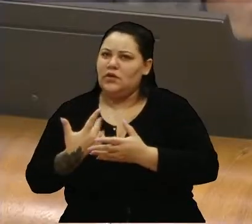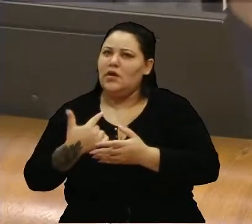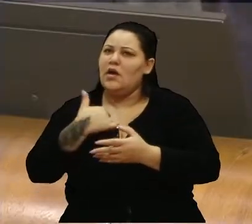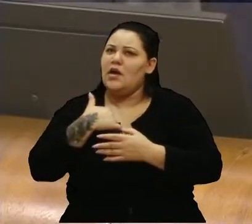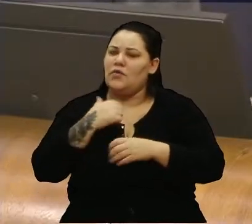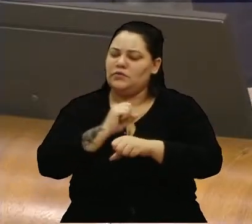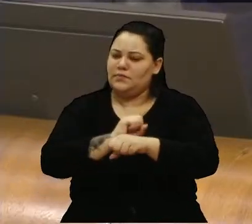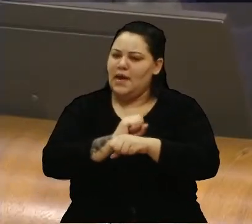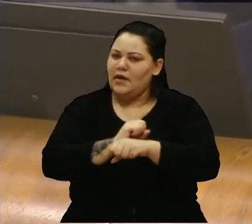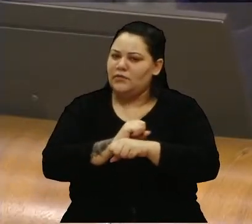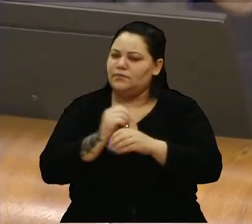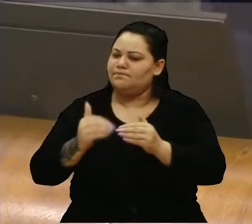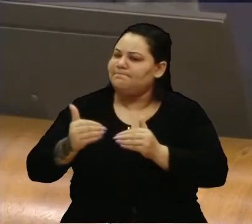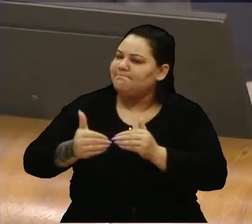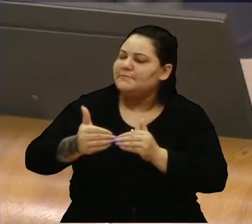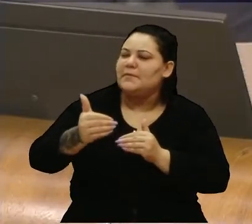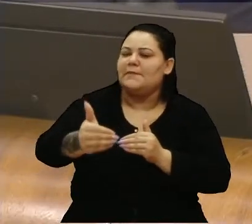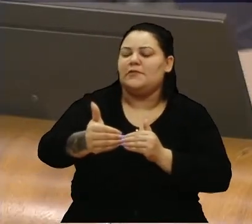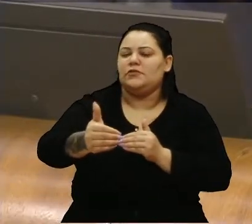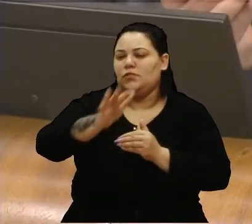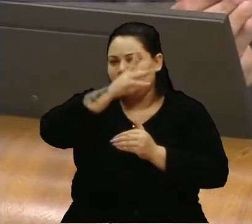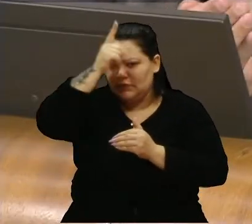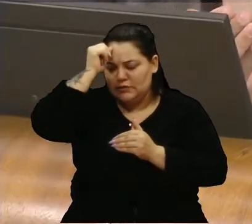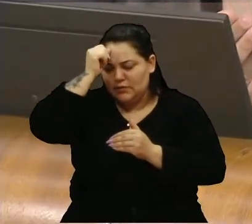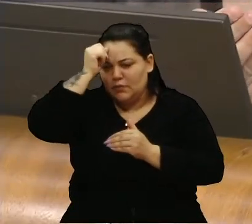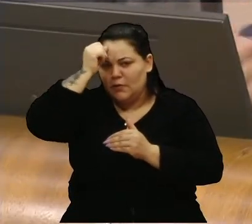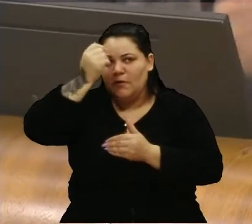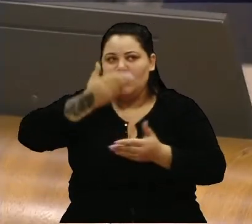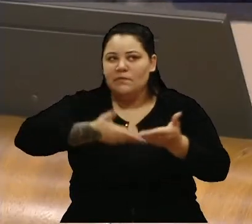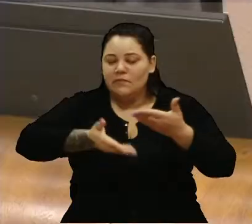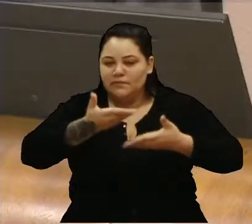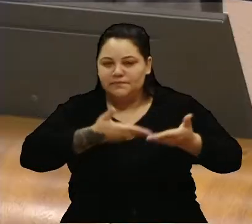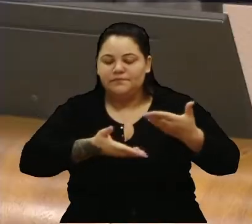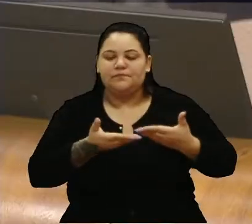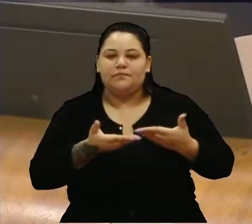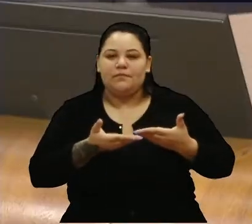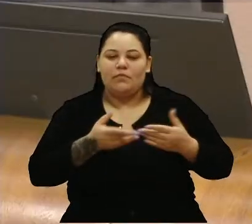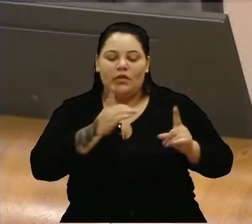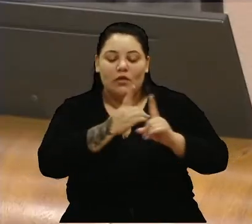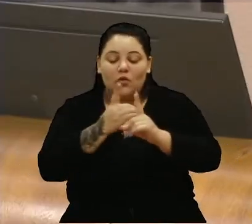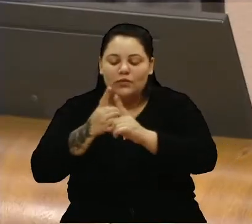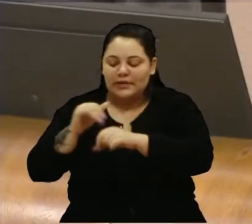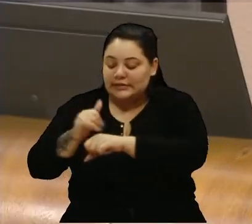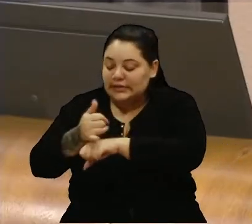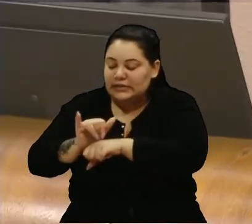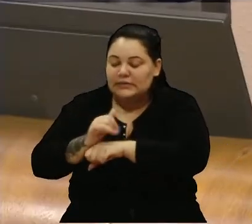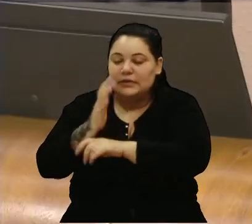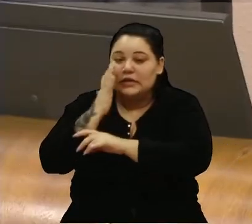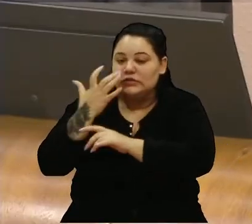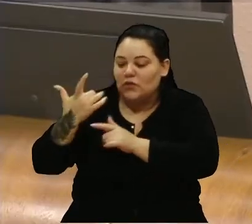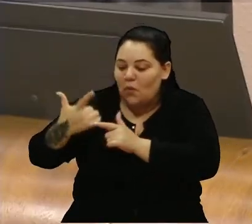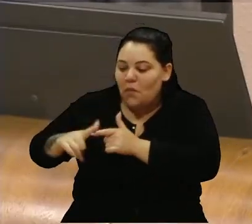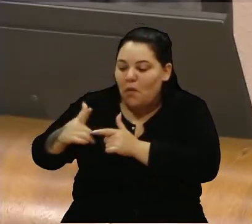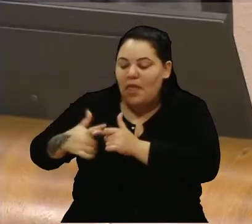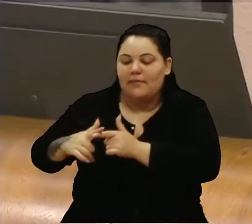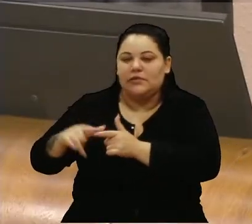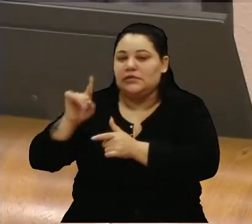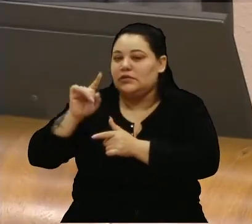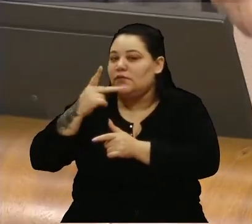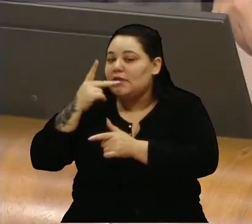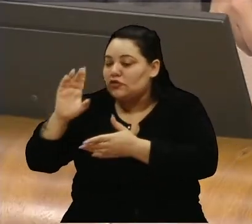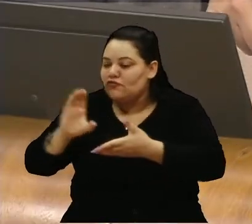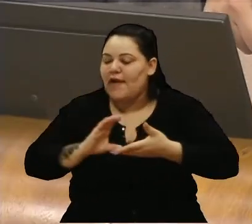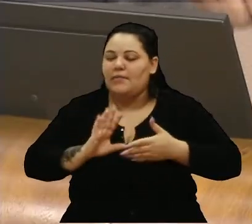e que daqui por diante o município trate de encontrar saídas que são além do recurso. Mas